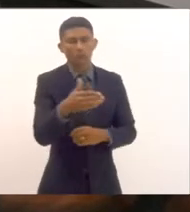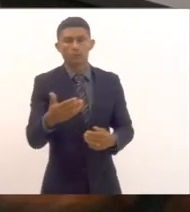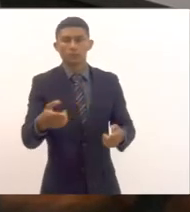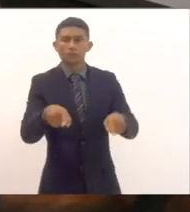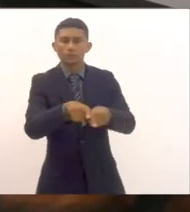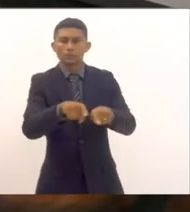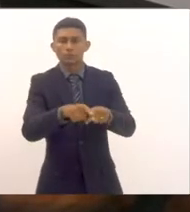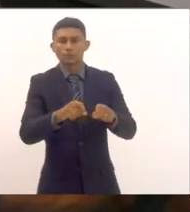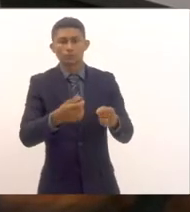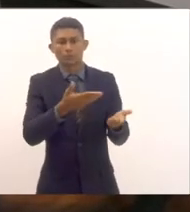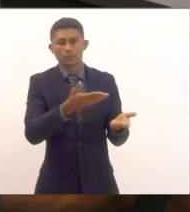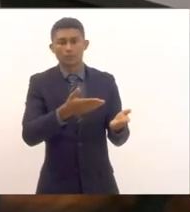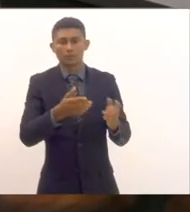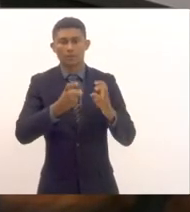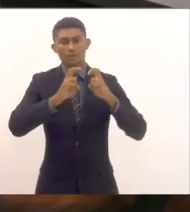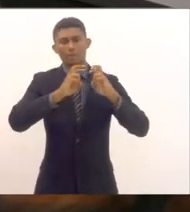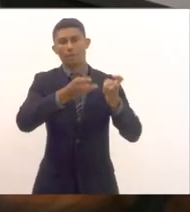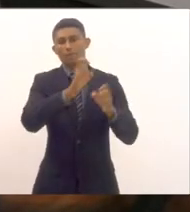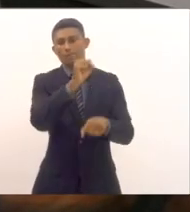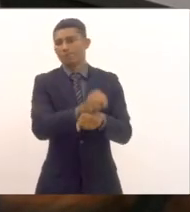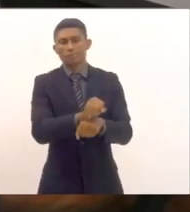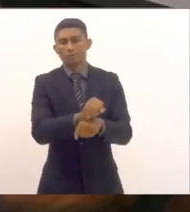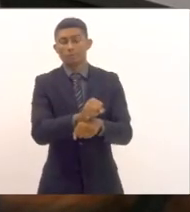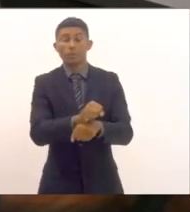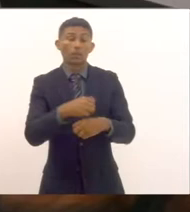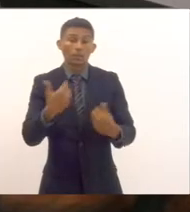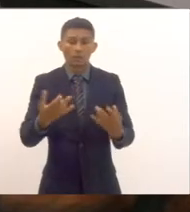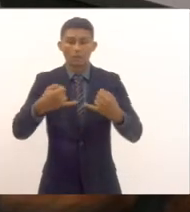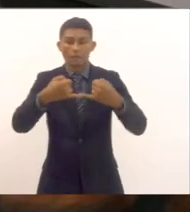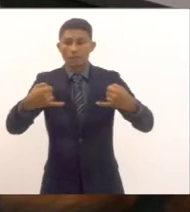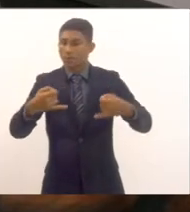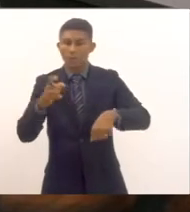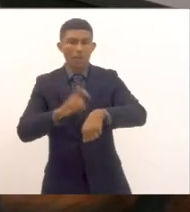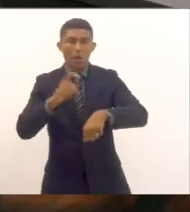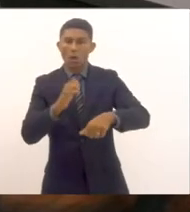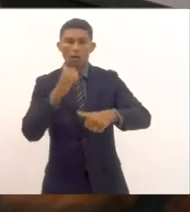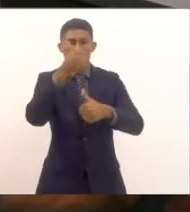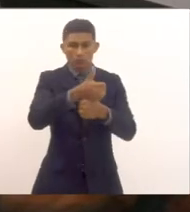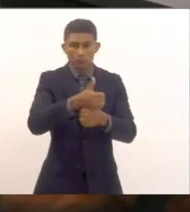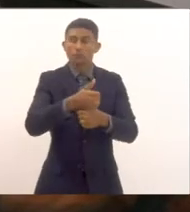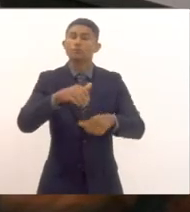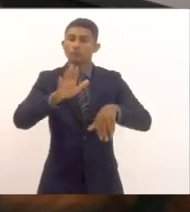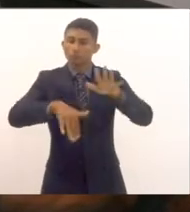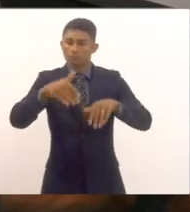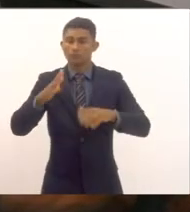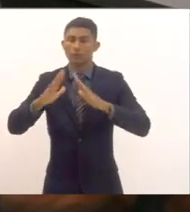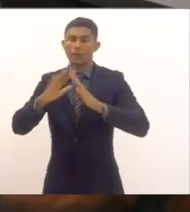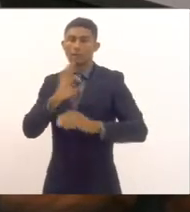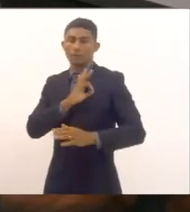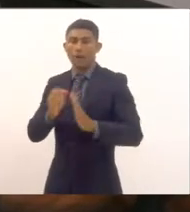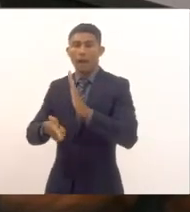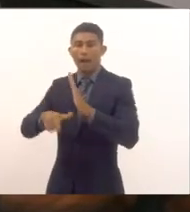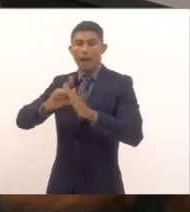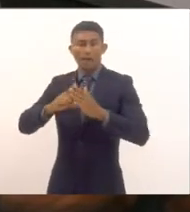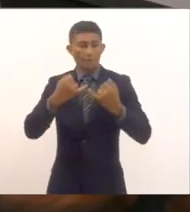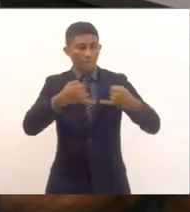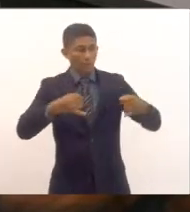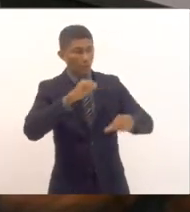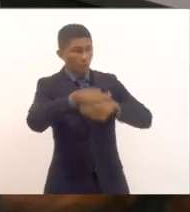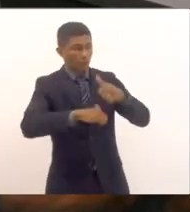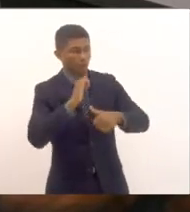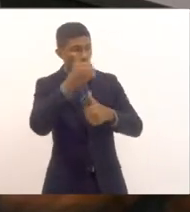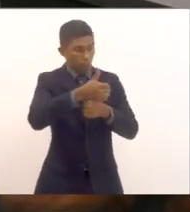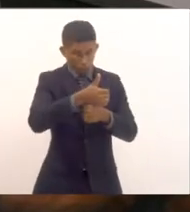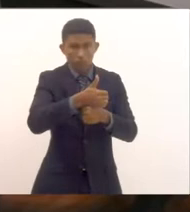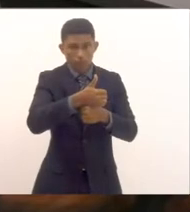paralisação da Via então o fio trocado imediatamente até e para a delegacia Mas isso não impede a